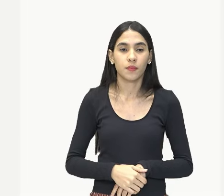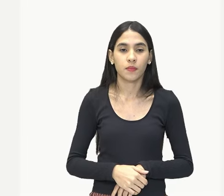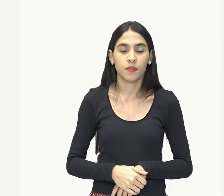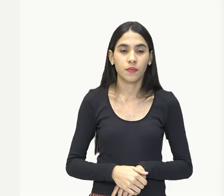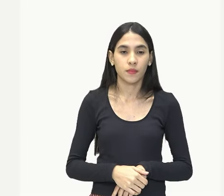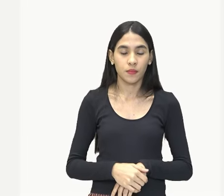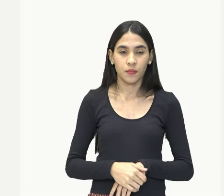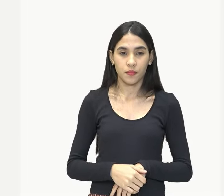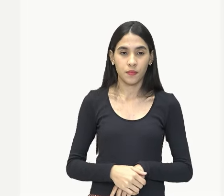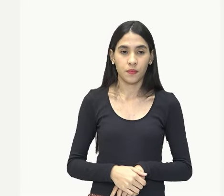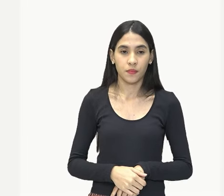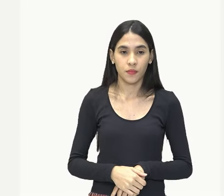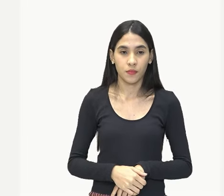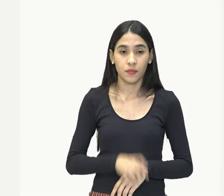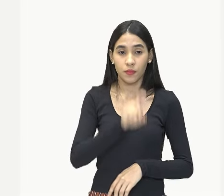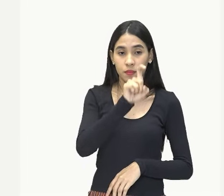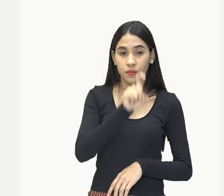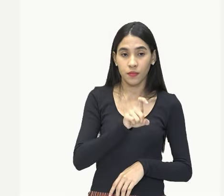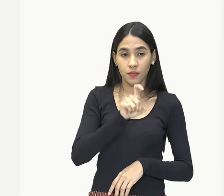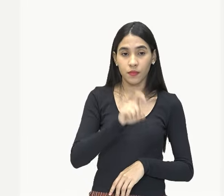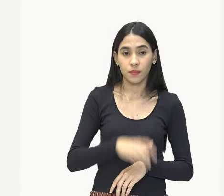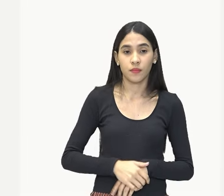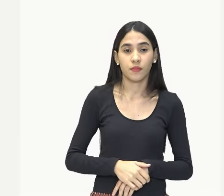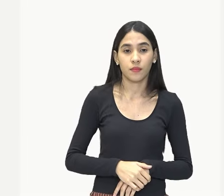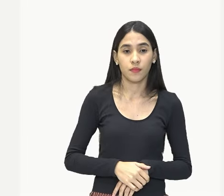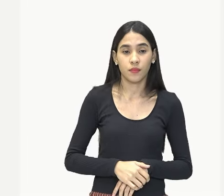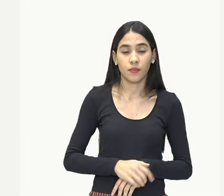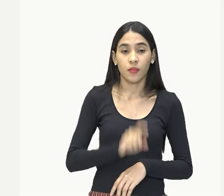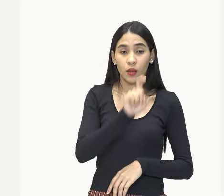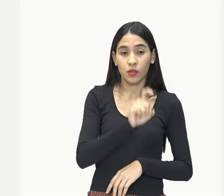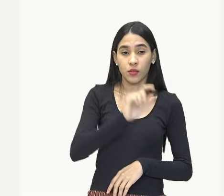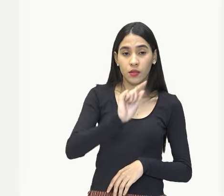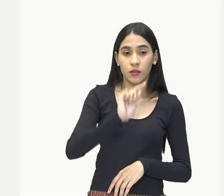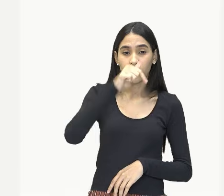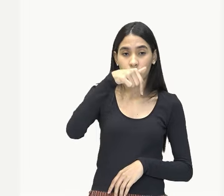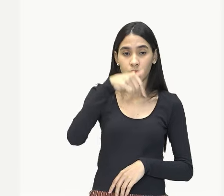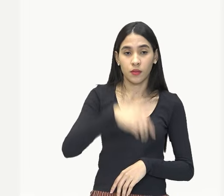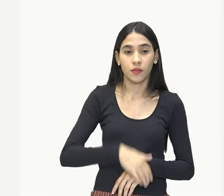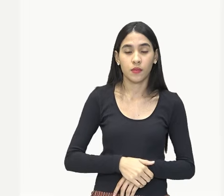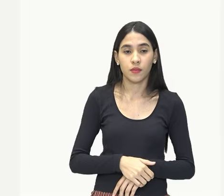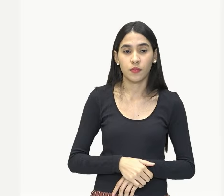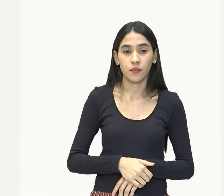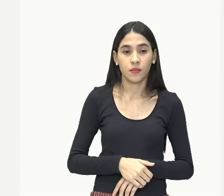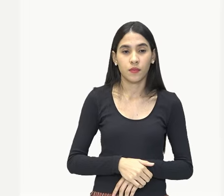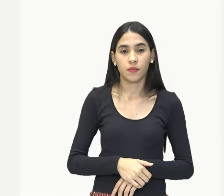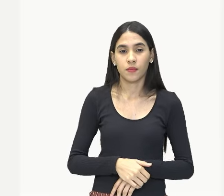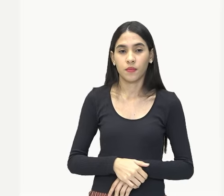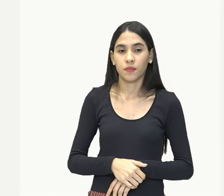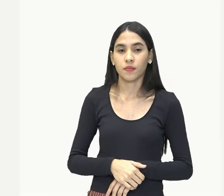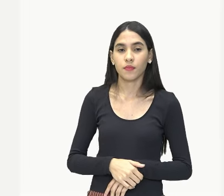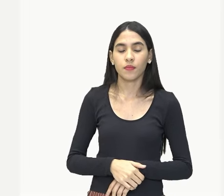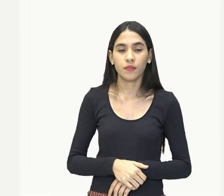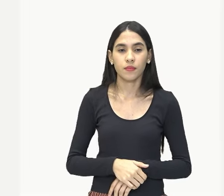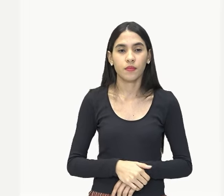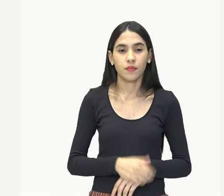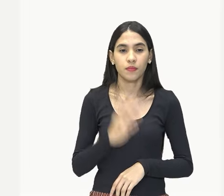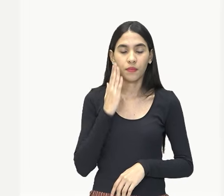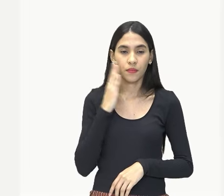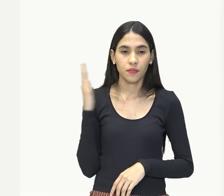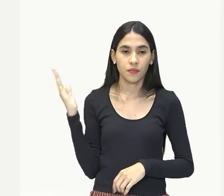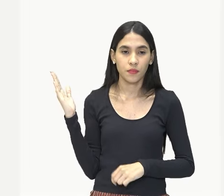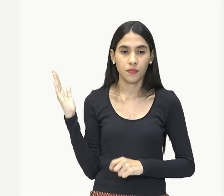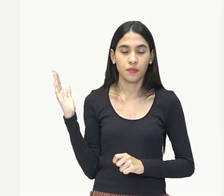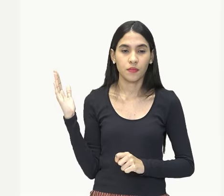exemplo, x a 7, esse polinômio, x elevado à sétima